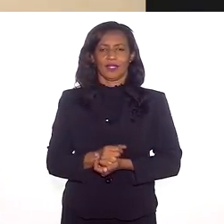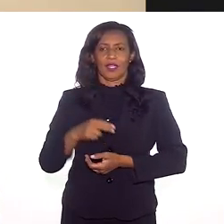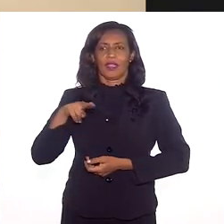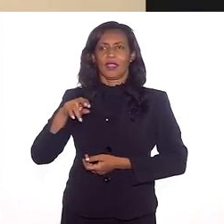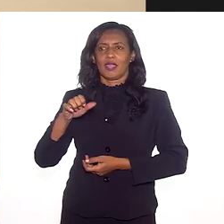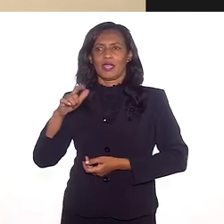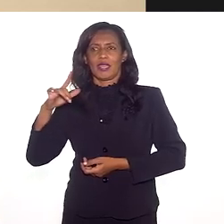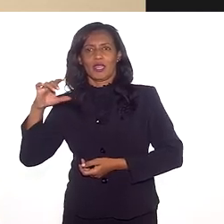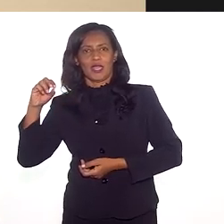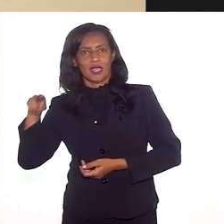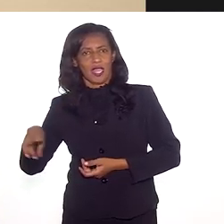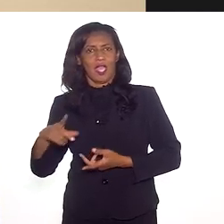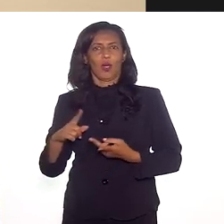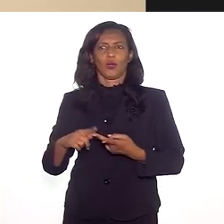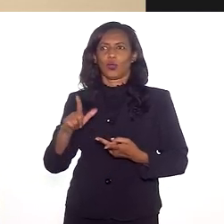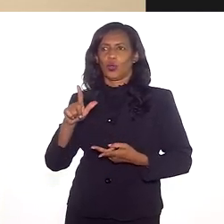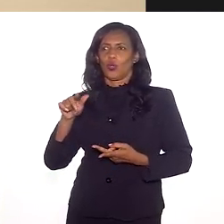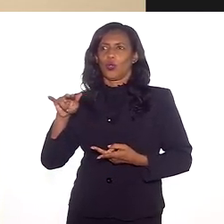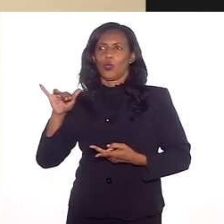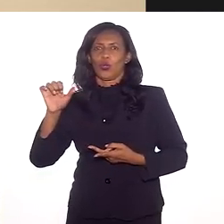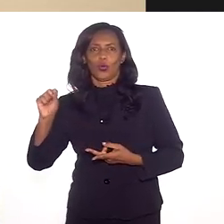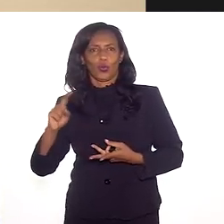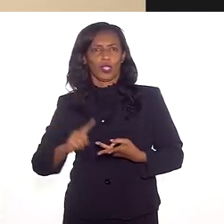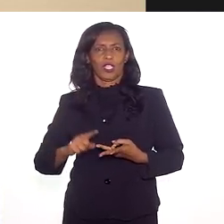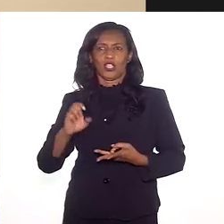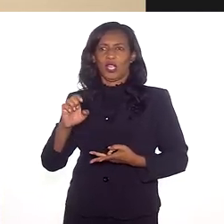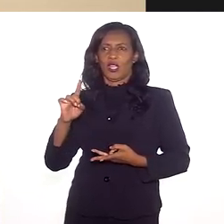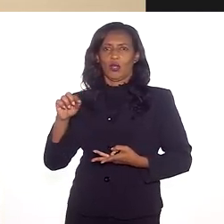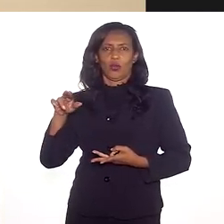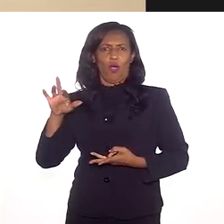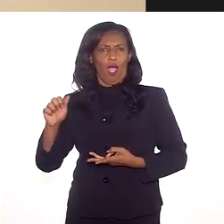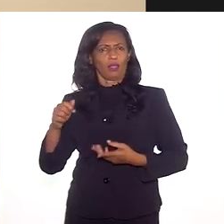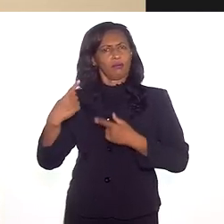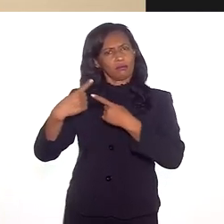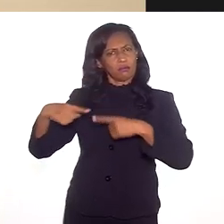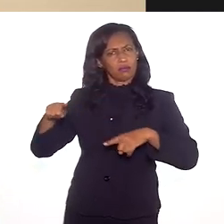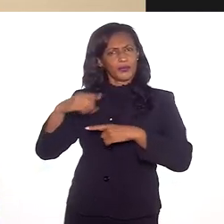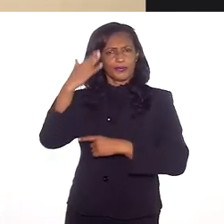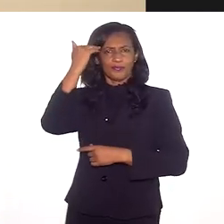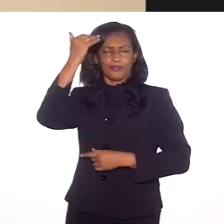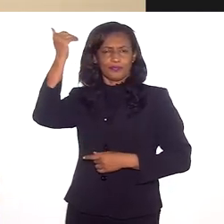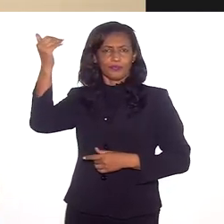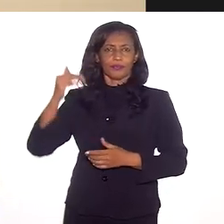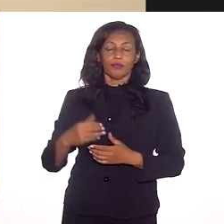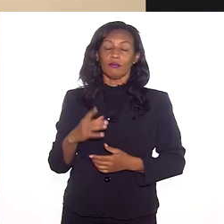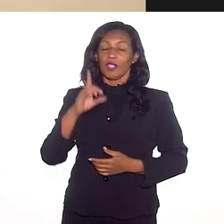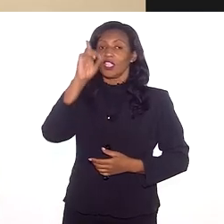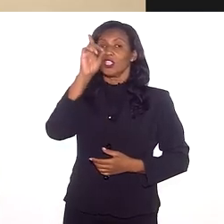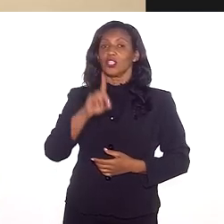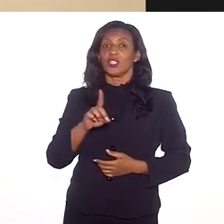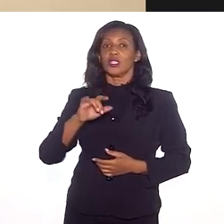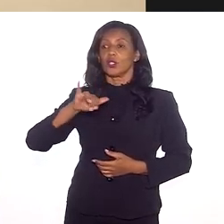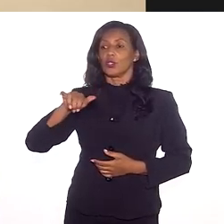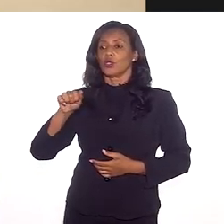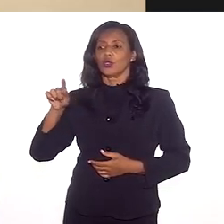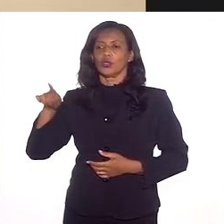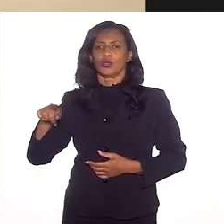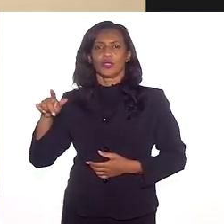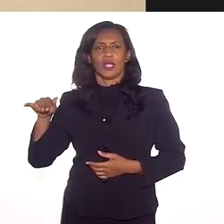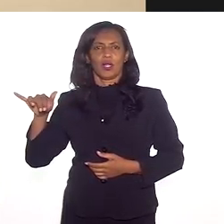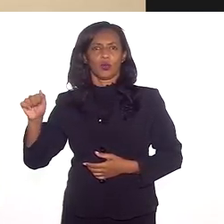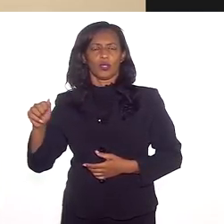Afonso Machado, Luiz Otávio Braga, Eduardo Lira, grandes músicos, a direção do José Maria Braga,